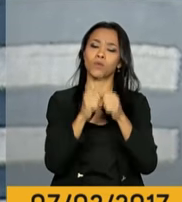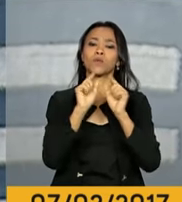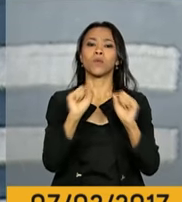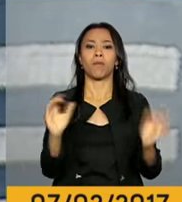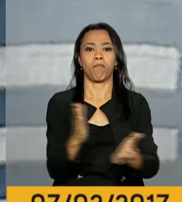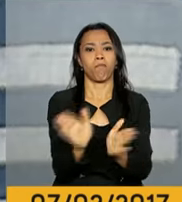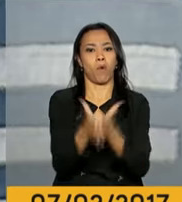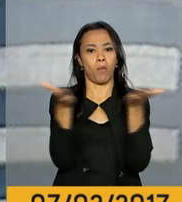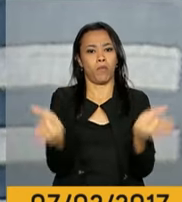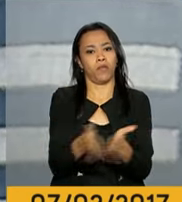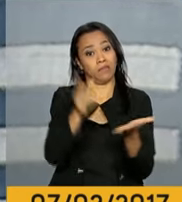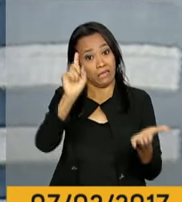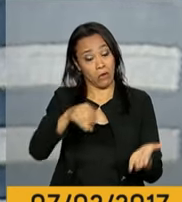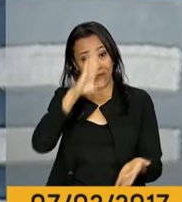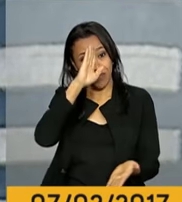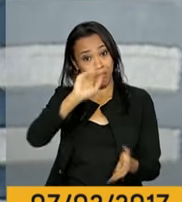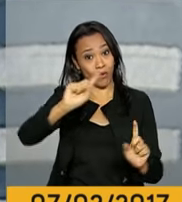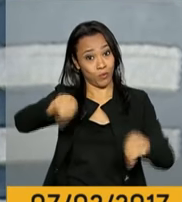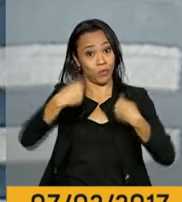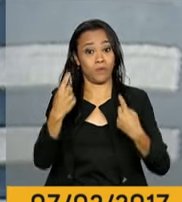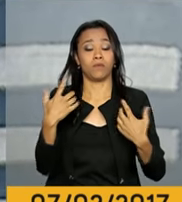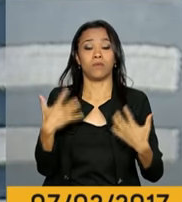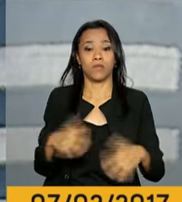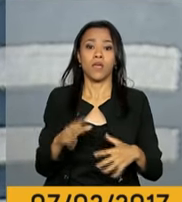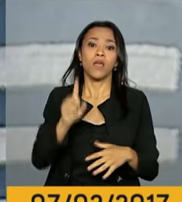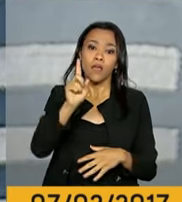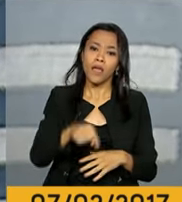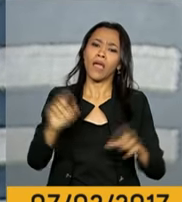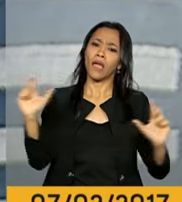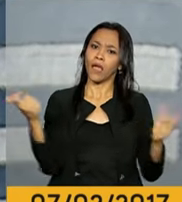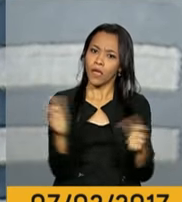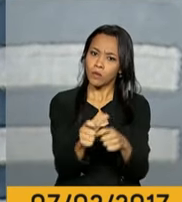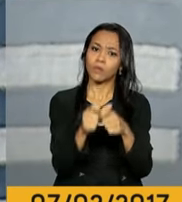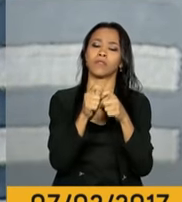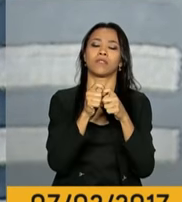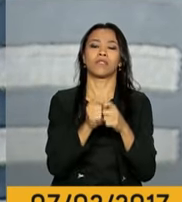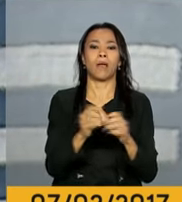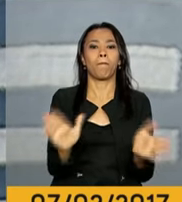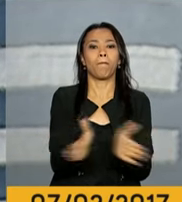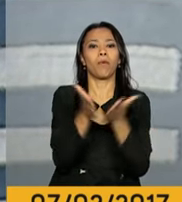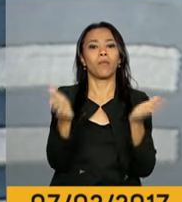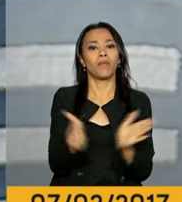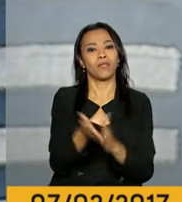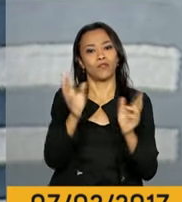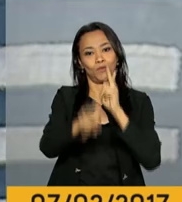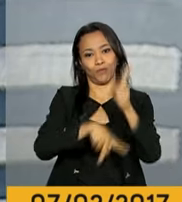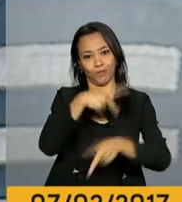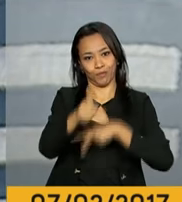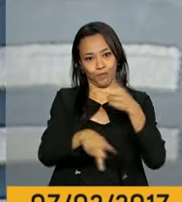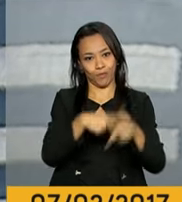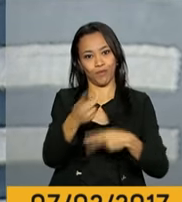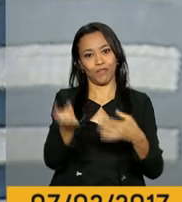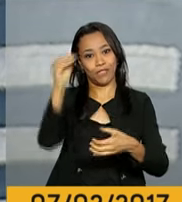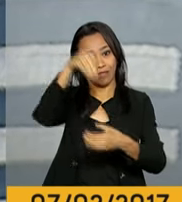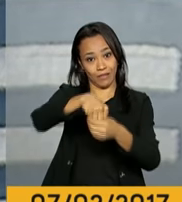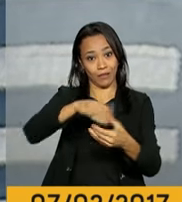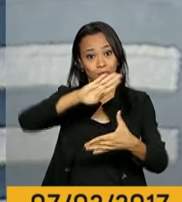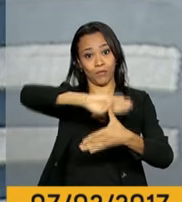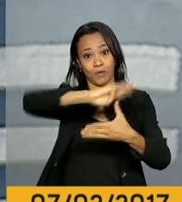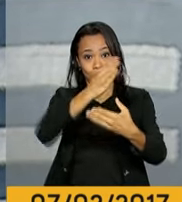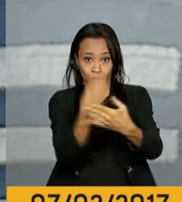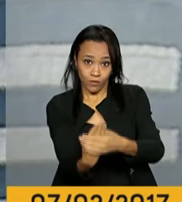principal desafio reduzir sistematicamente a pobreza no mercul eu acho então que todas